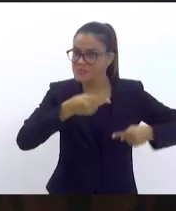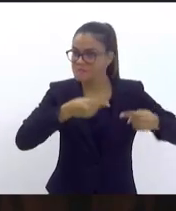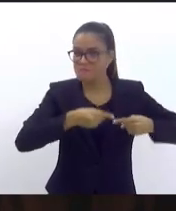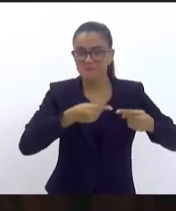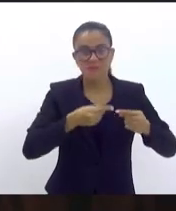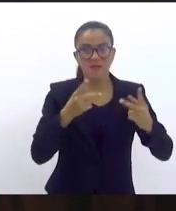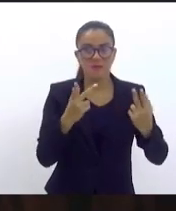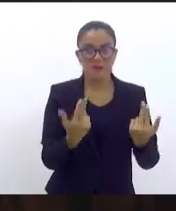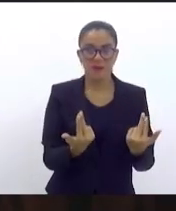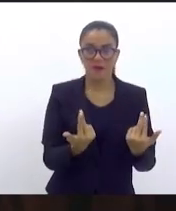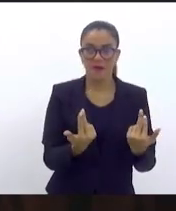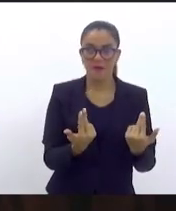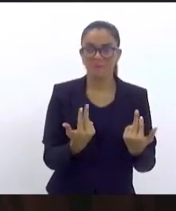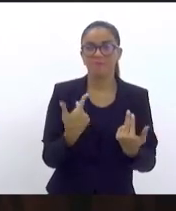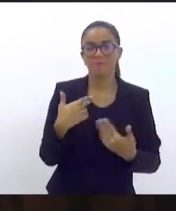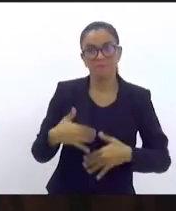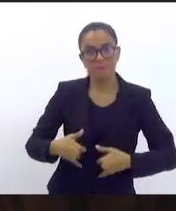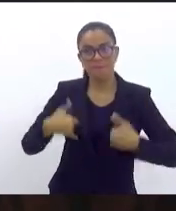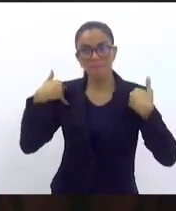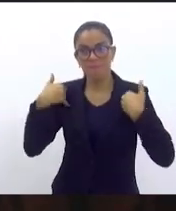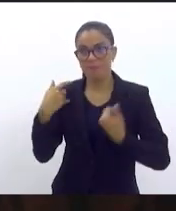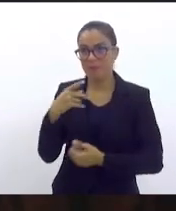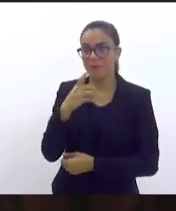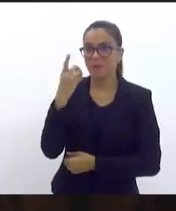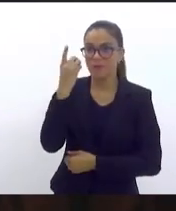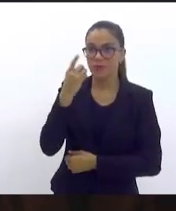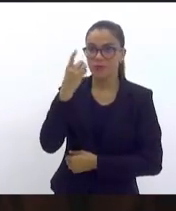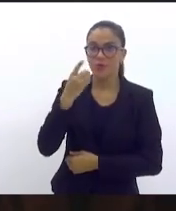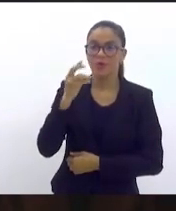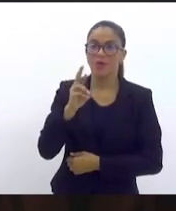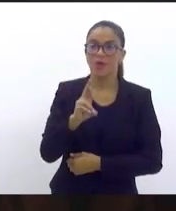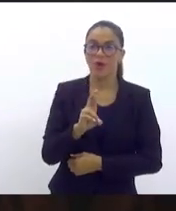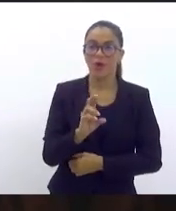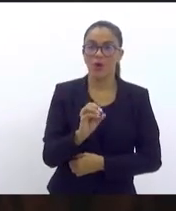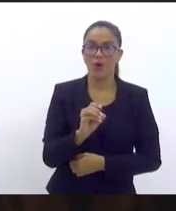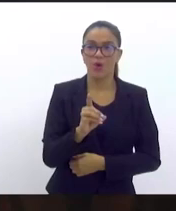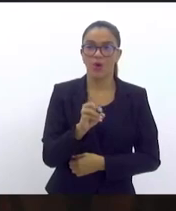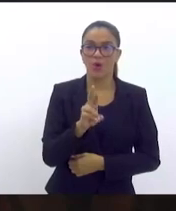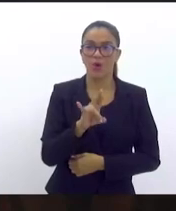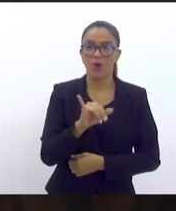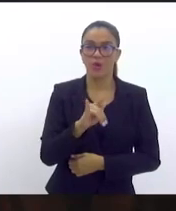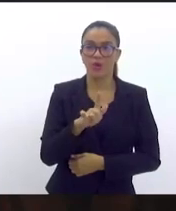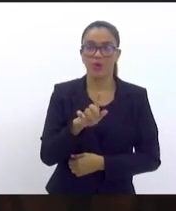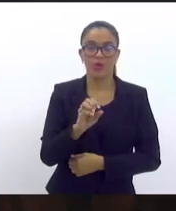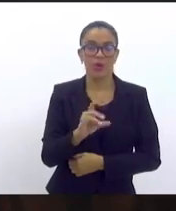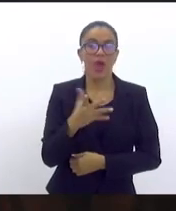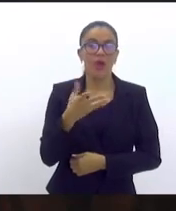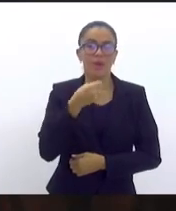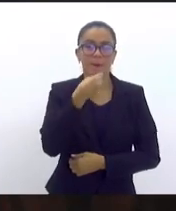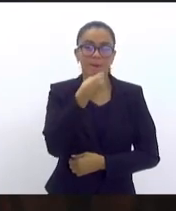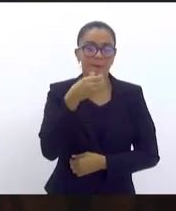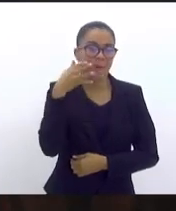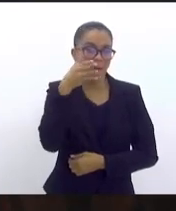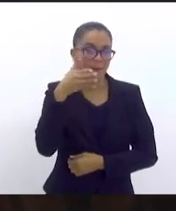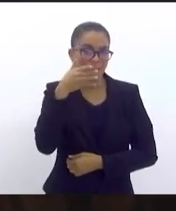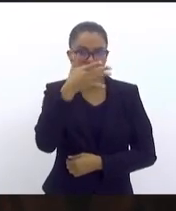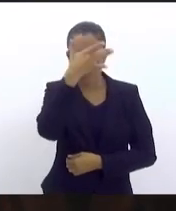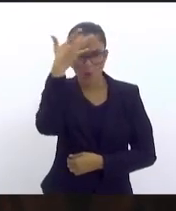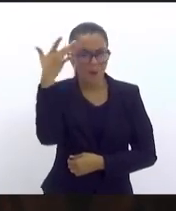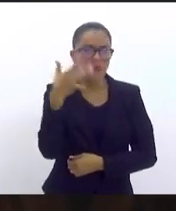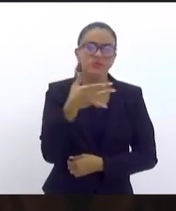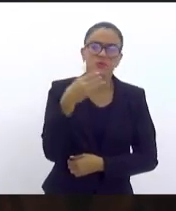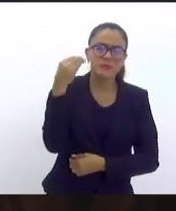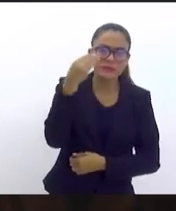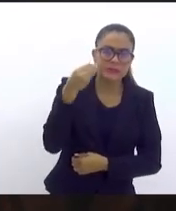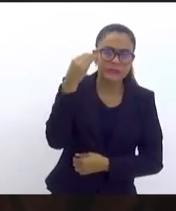fico aqui honrado pelas palavras honrosas do deputado Rodrigo Amorim mas eu quero passar aqui a palavra de um homem experiente que acompanha